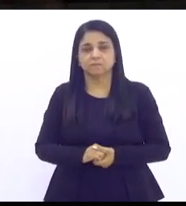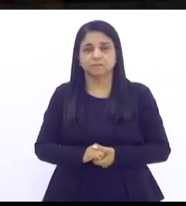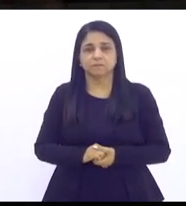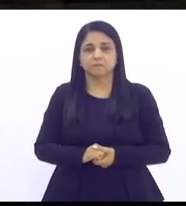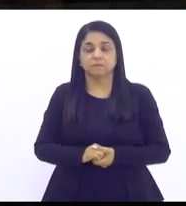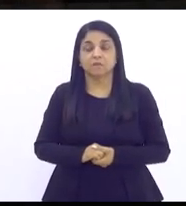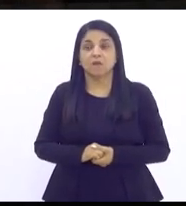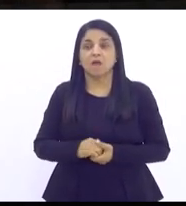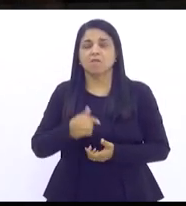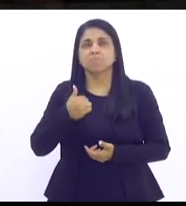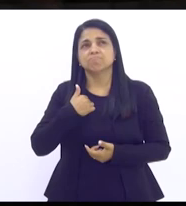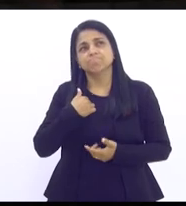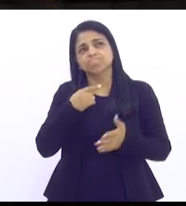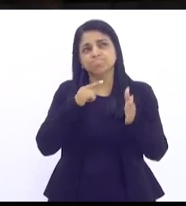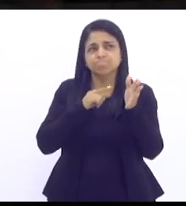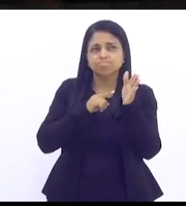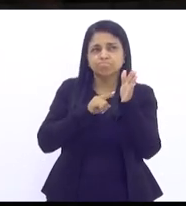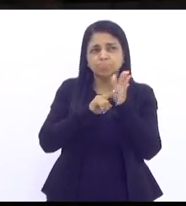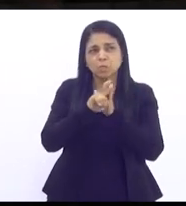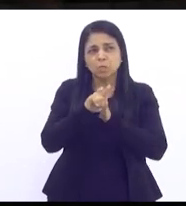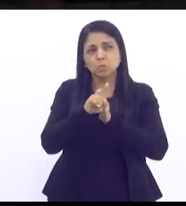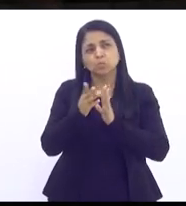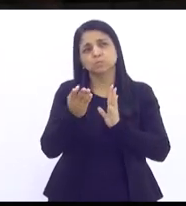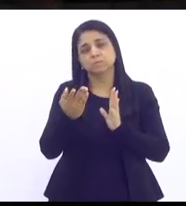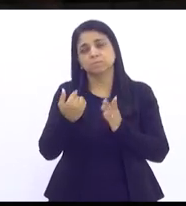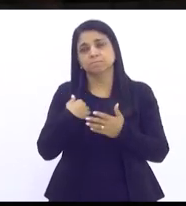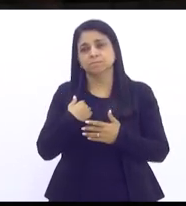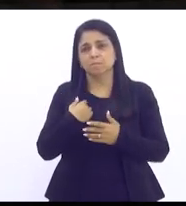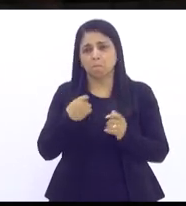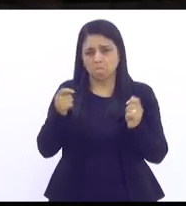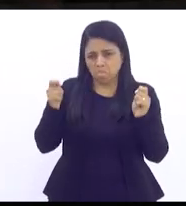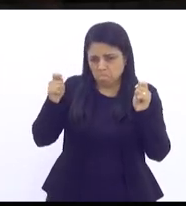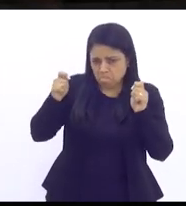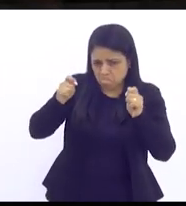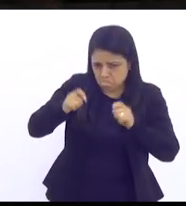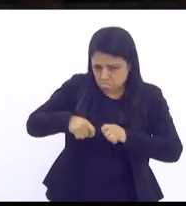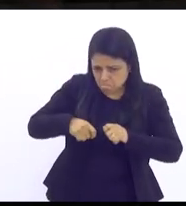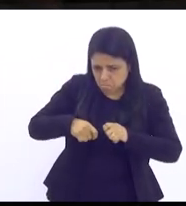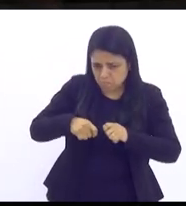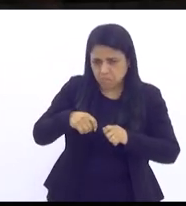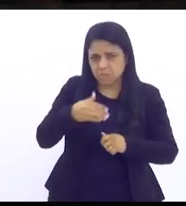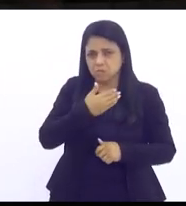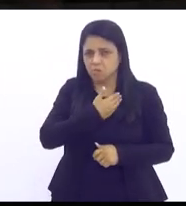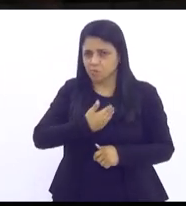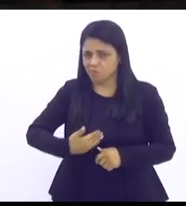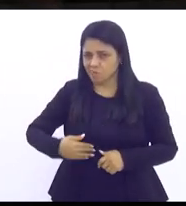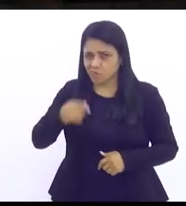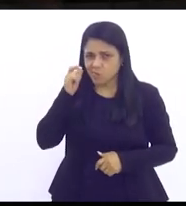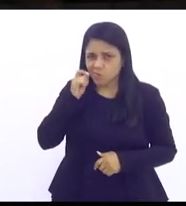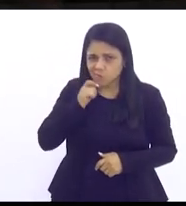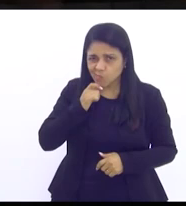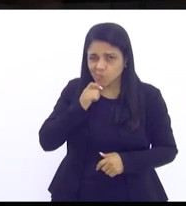uma pergunta tradicional. E ele poderia criar ou não